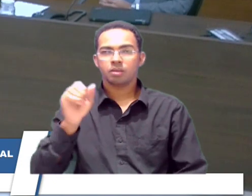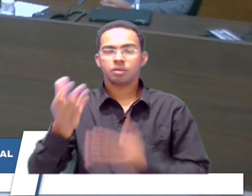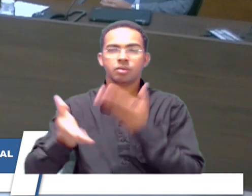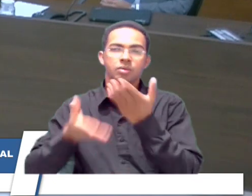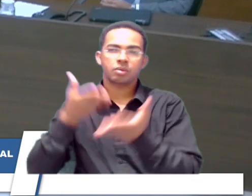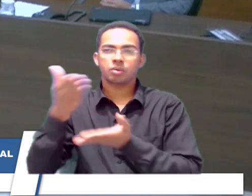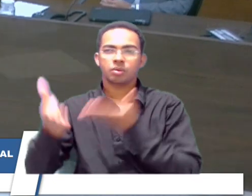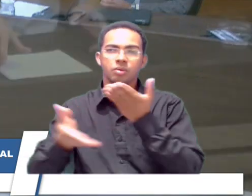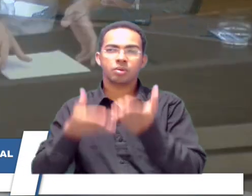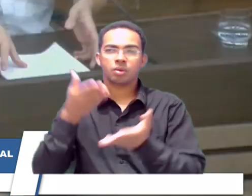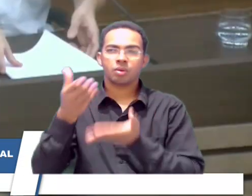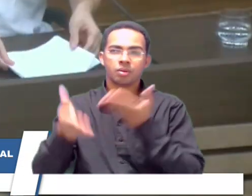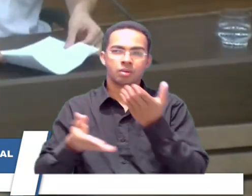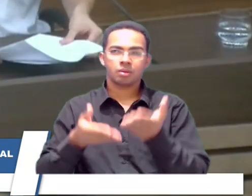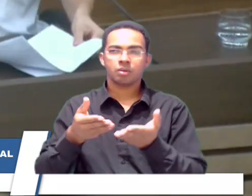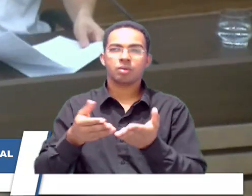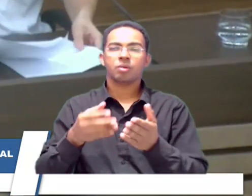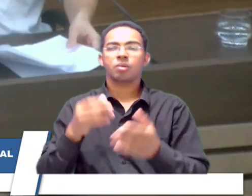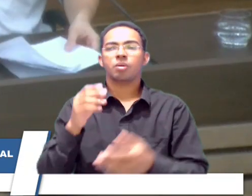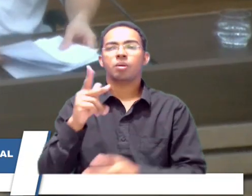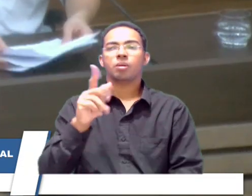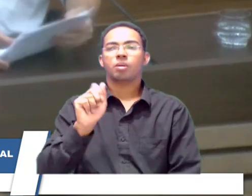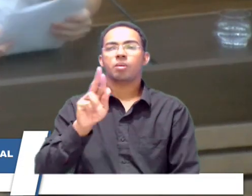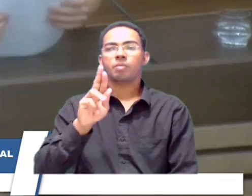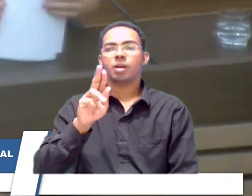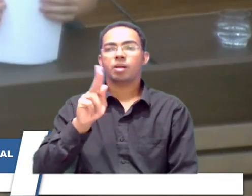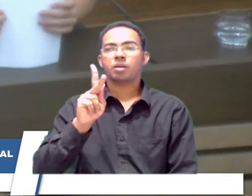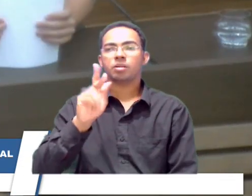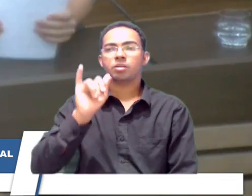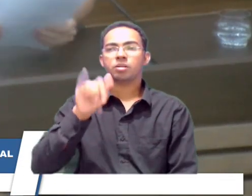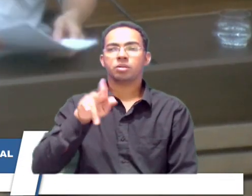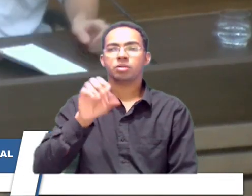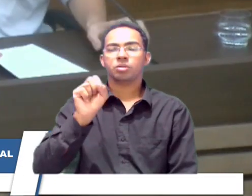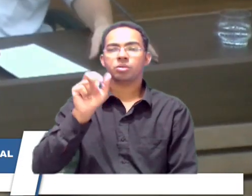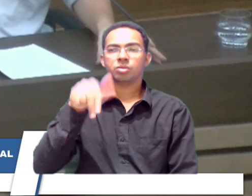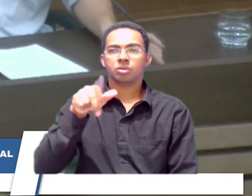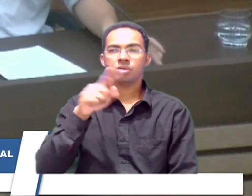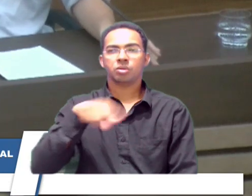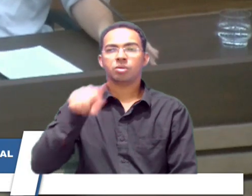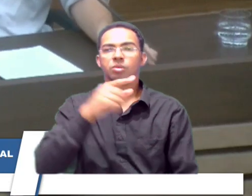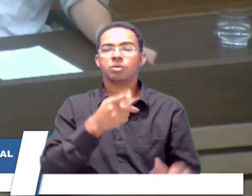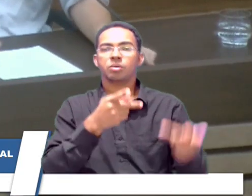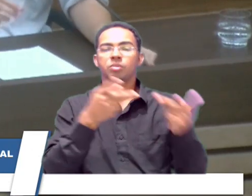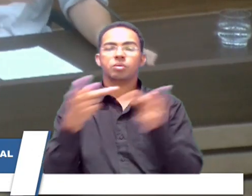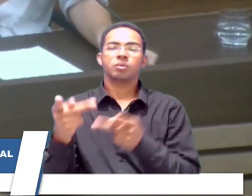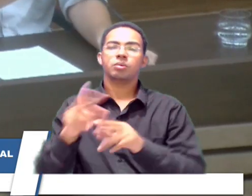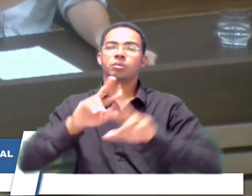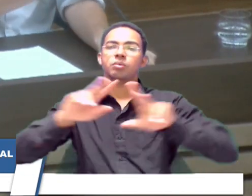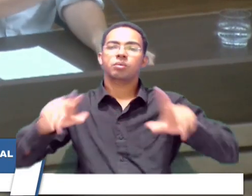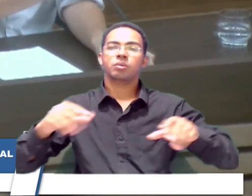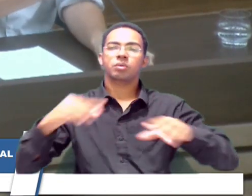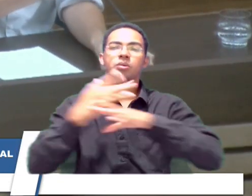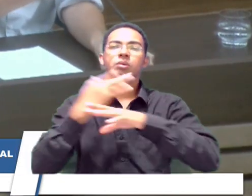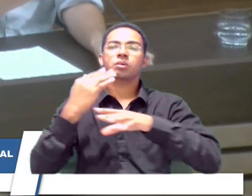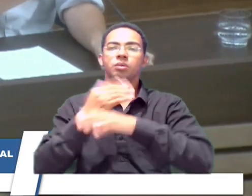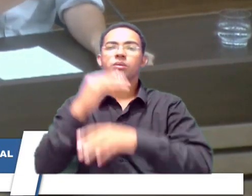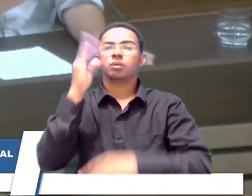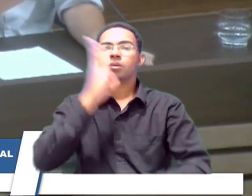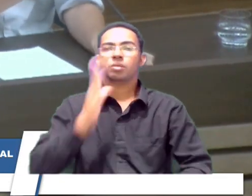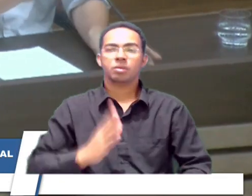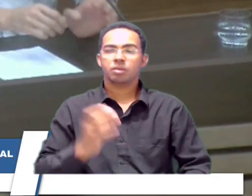o Parkinson. Eu sei que o Enor tem visitado várias cidades do Brasil, fazendo a